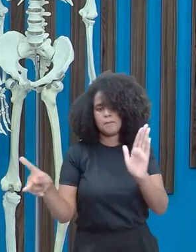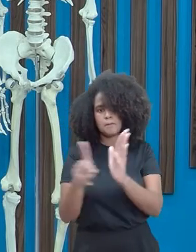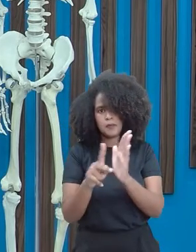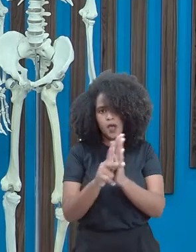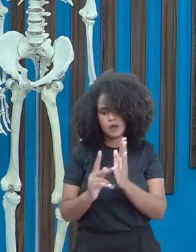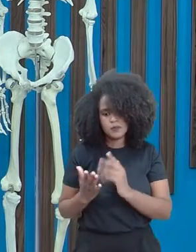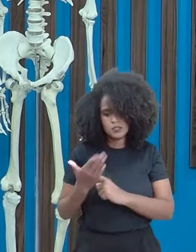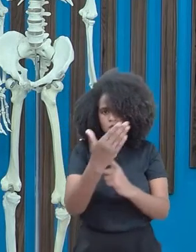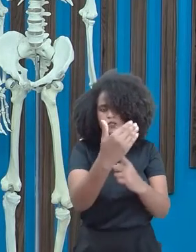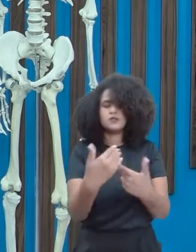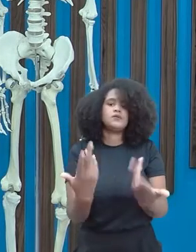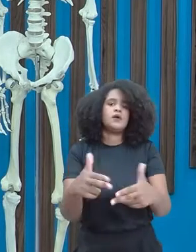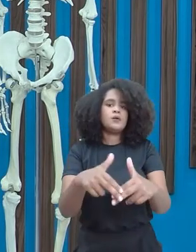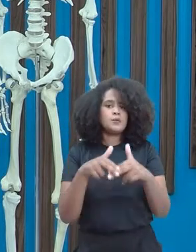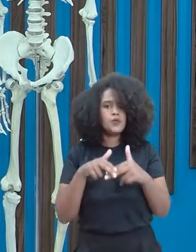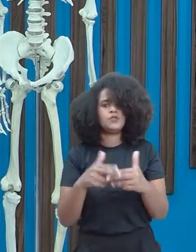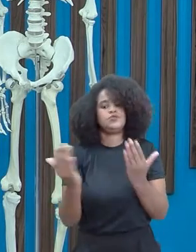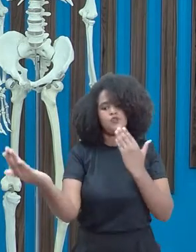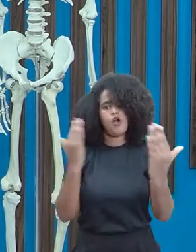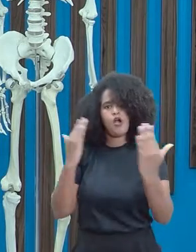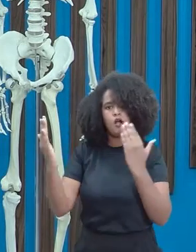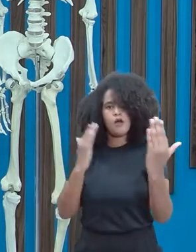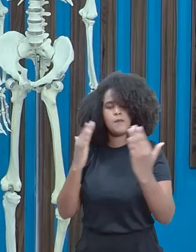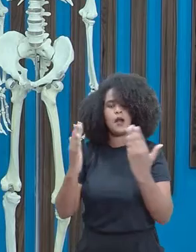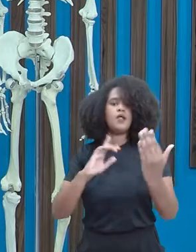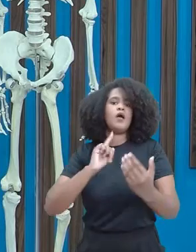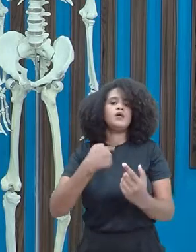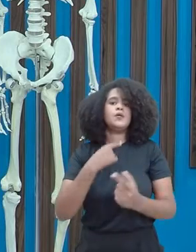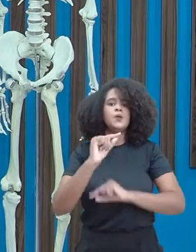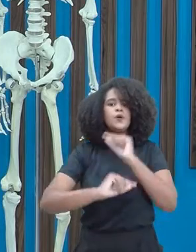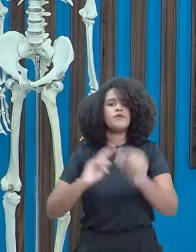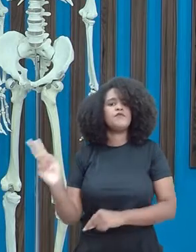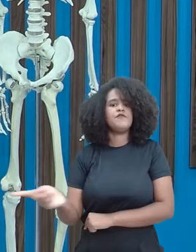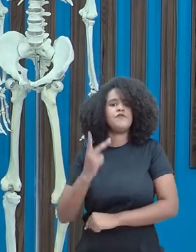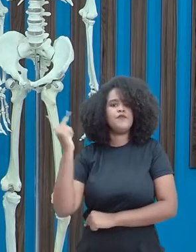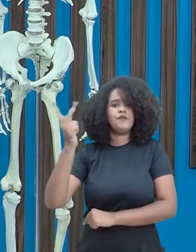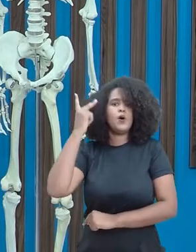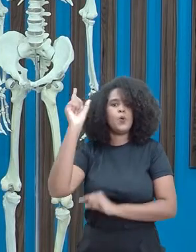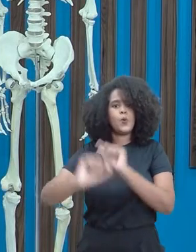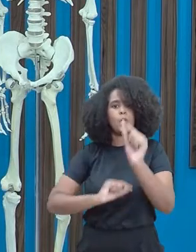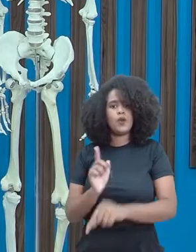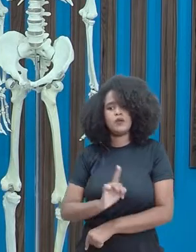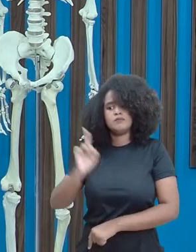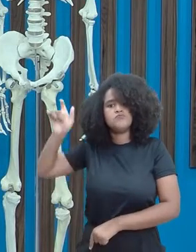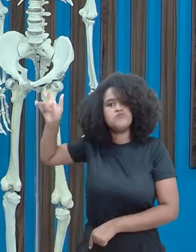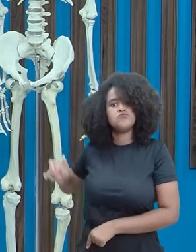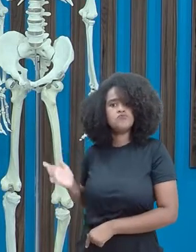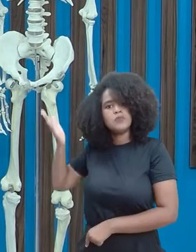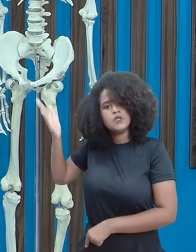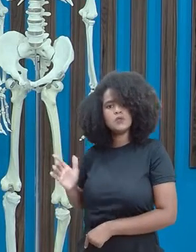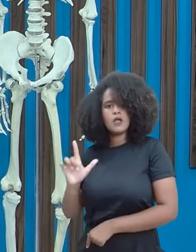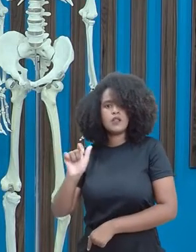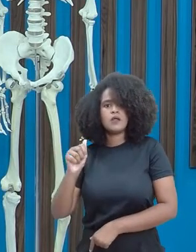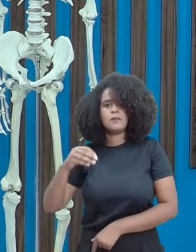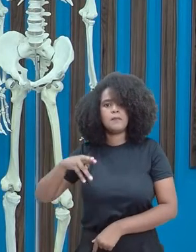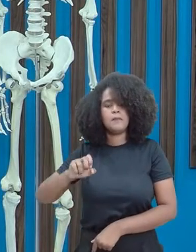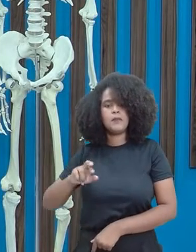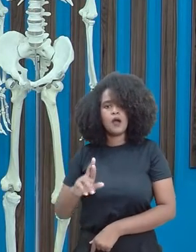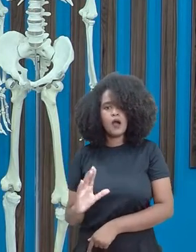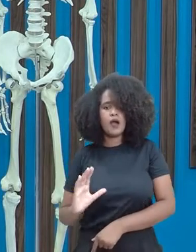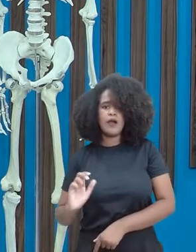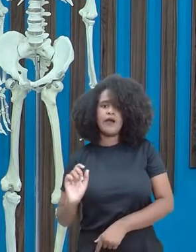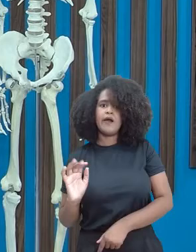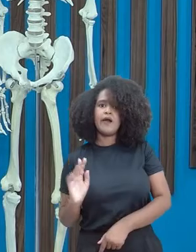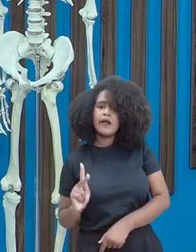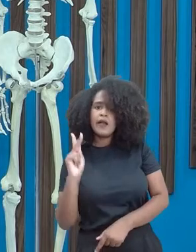estou falando isso para trazer uma comparação, para a gente poder valorizar Lamarck, mesmo que as ideias dele, algumas